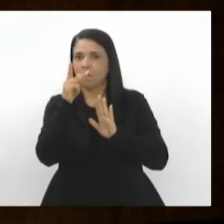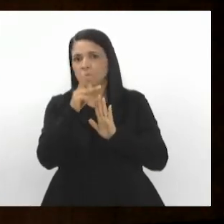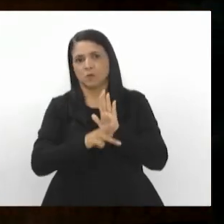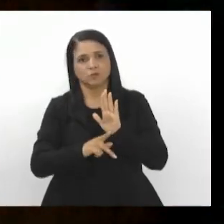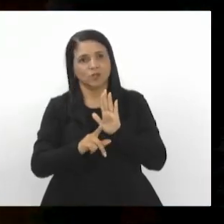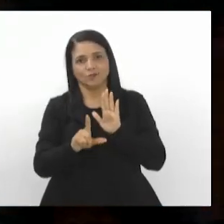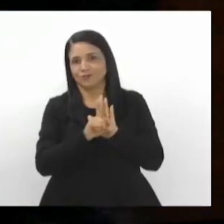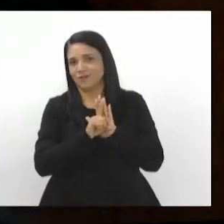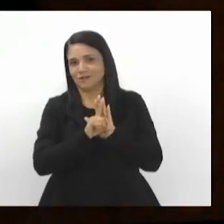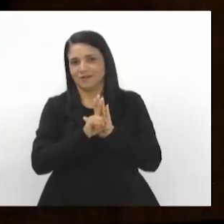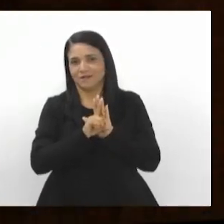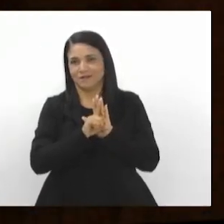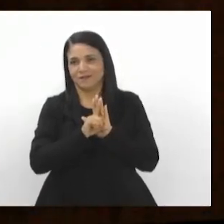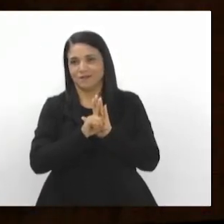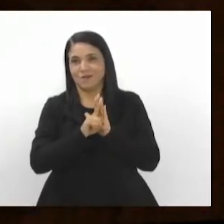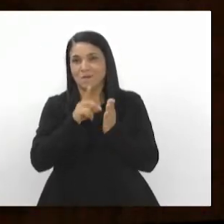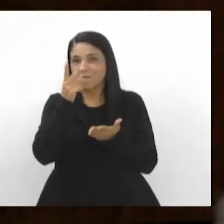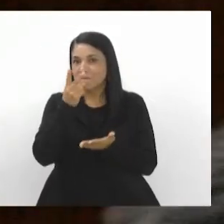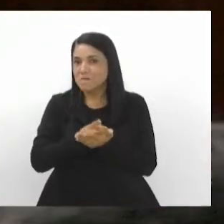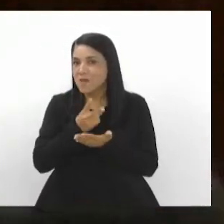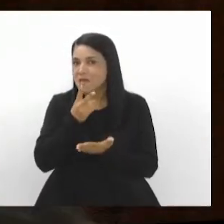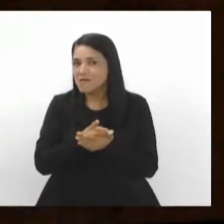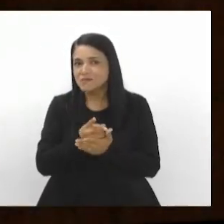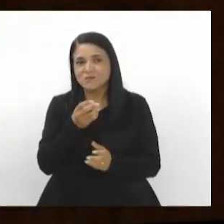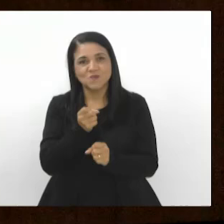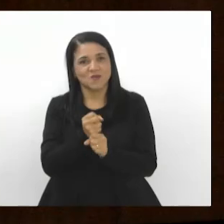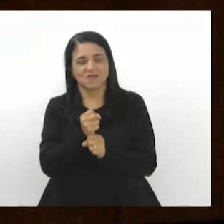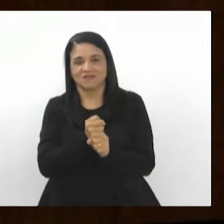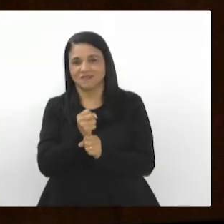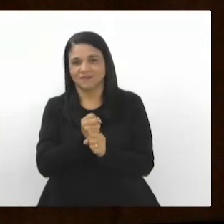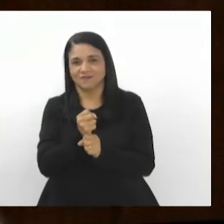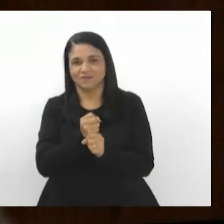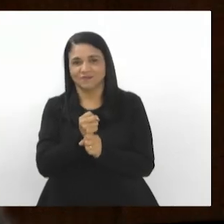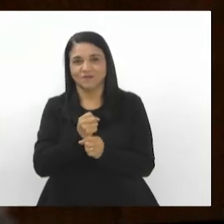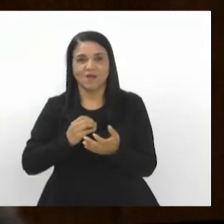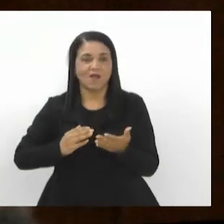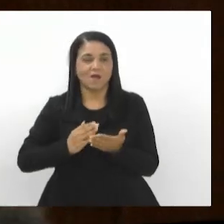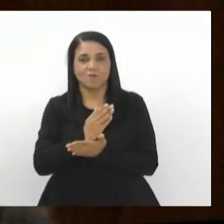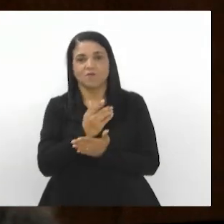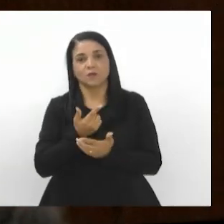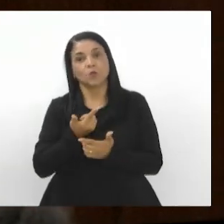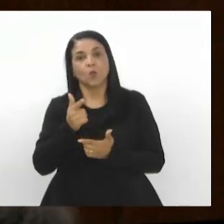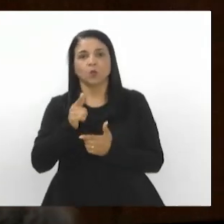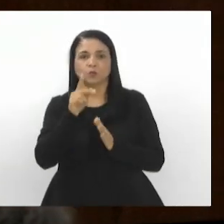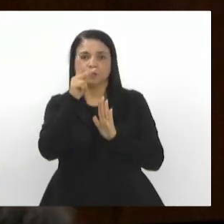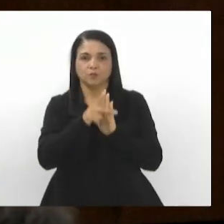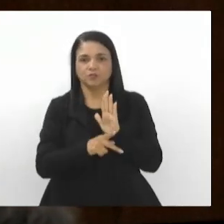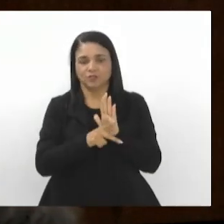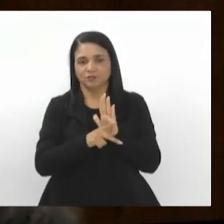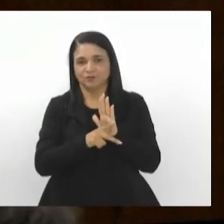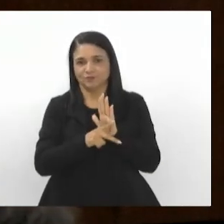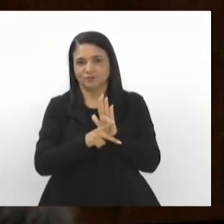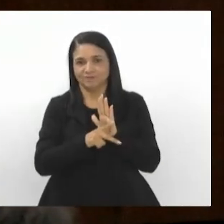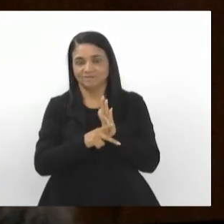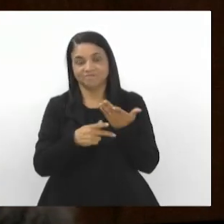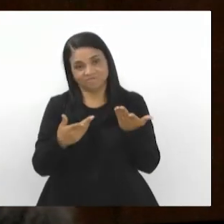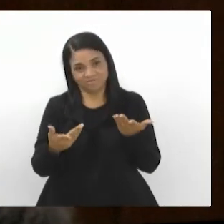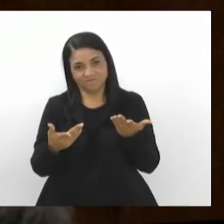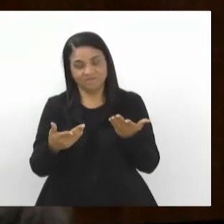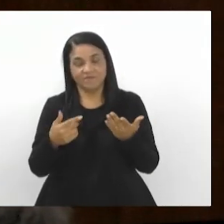projeto no mesmo ano que foi aprovado o outro. Então, sob o ponto de